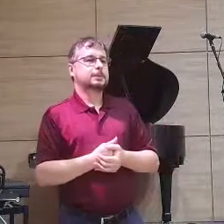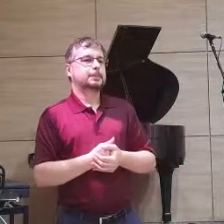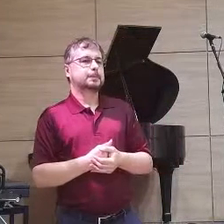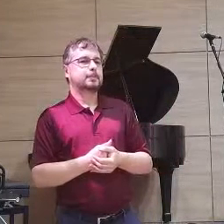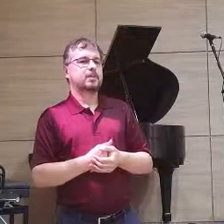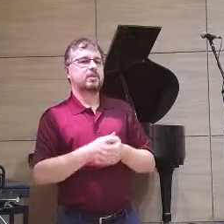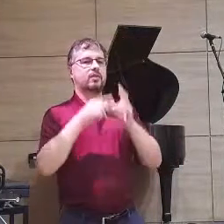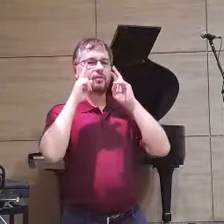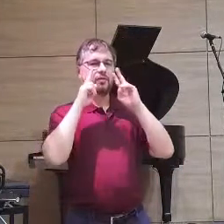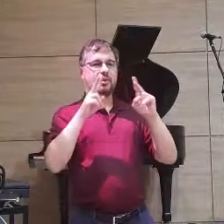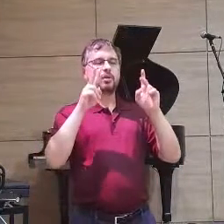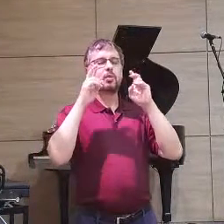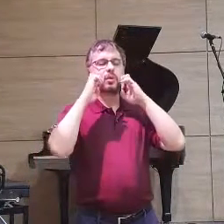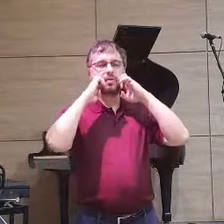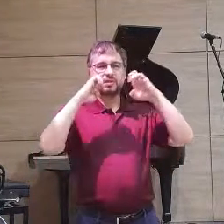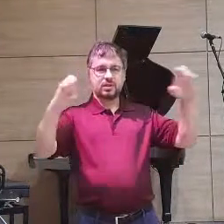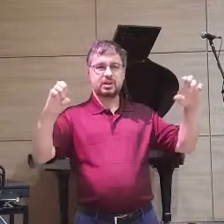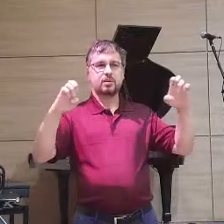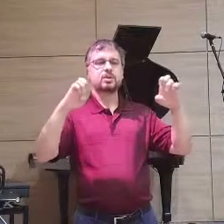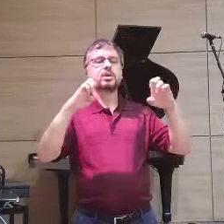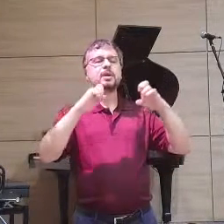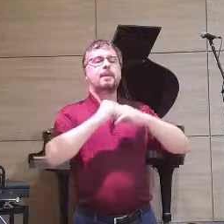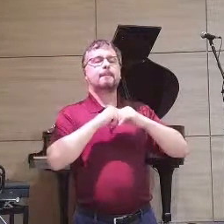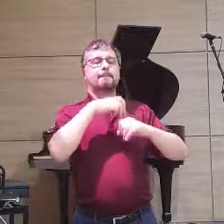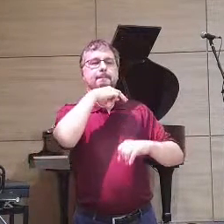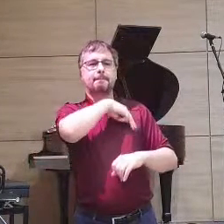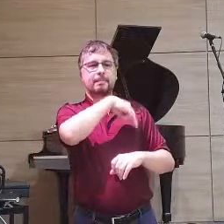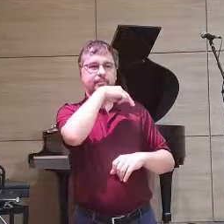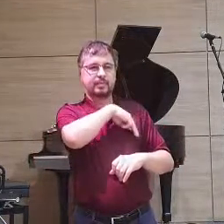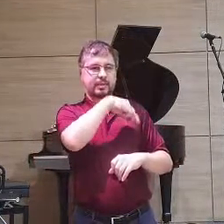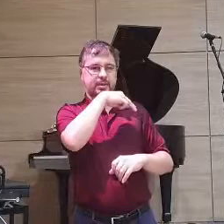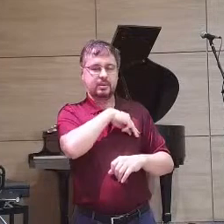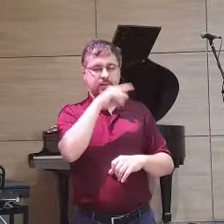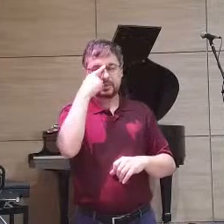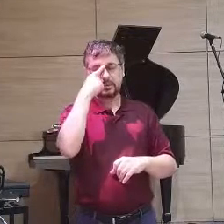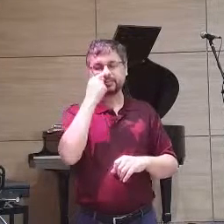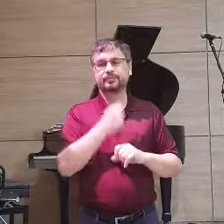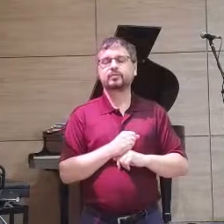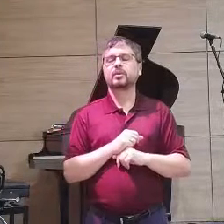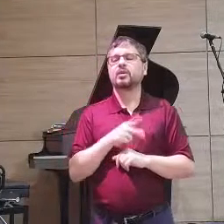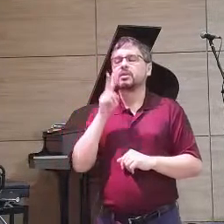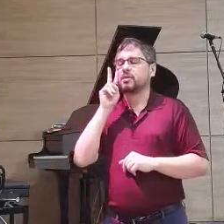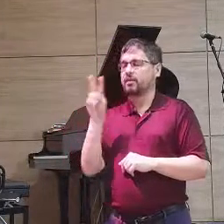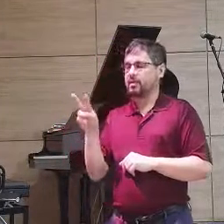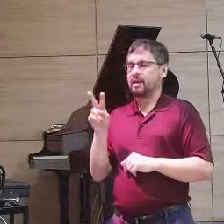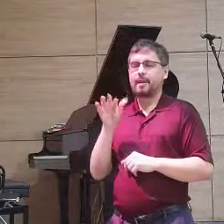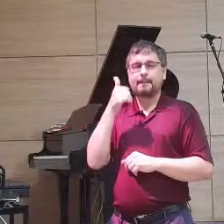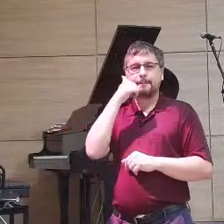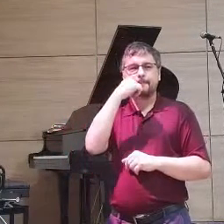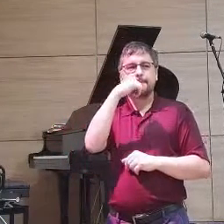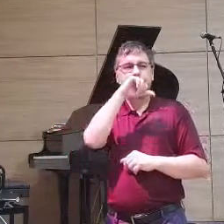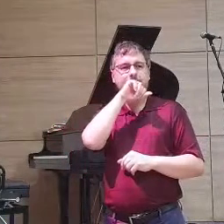você ler o evangelho de Mateus Capítulo 20 Versículo 21 você vai ver a mãe de Tiago e João fazendo uma petição